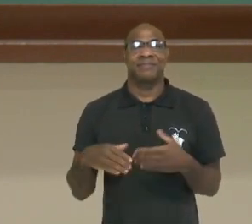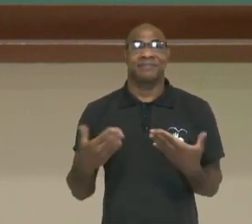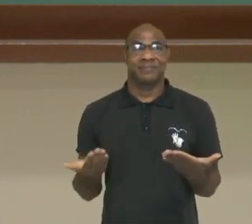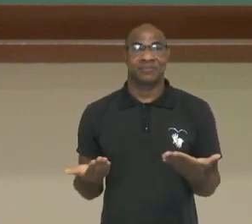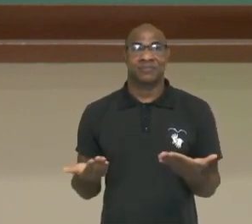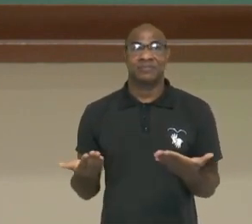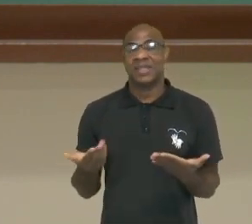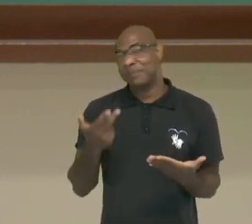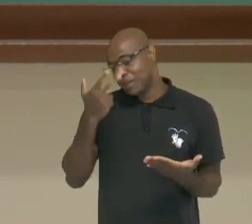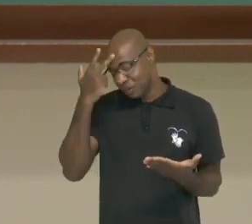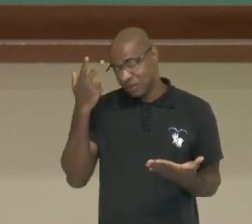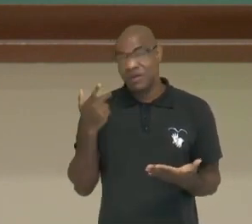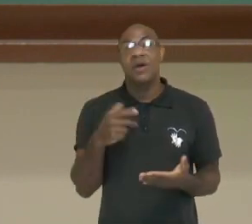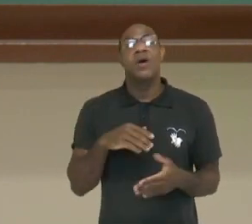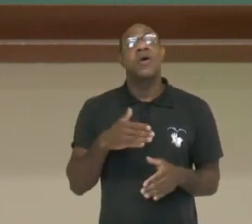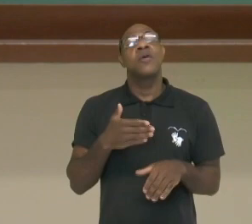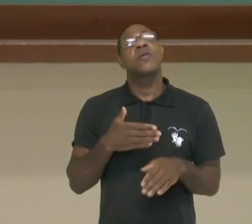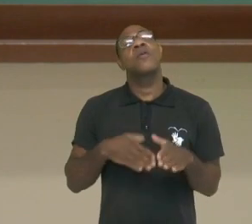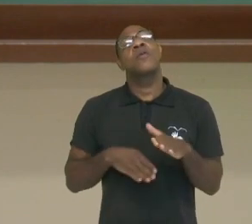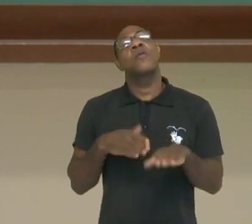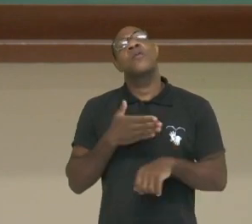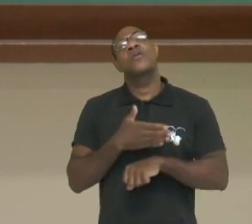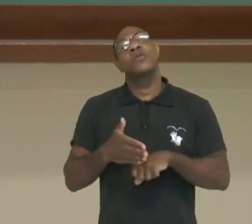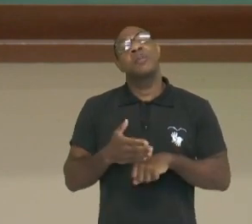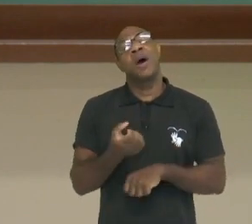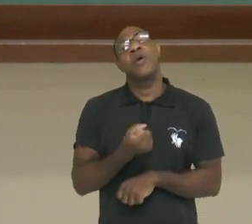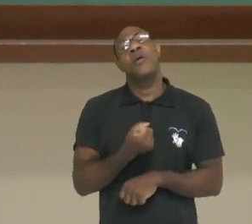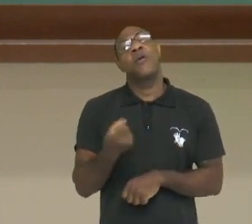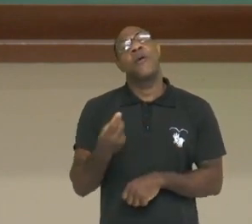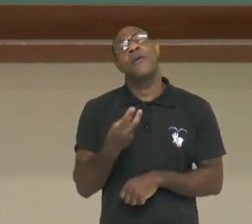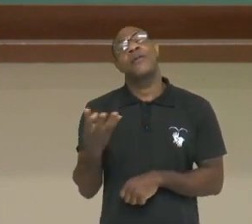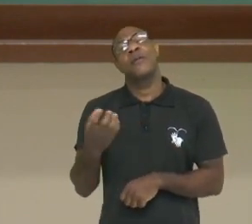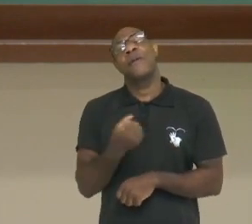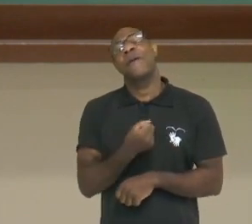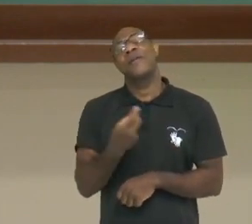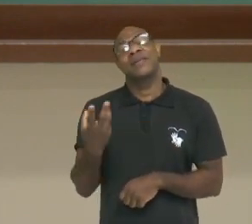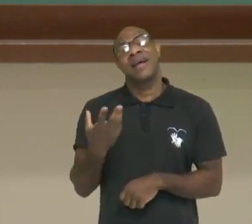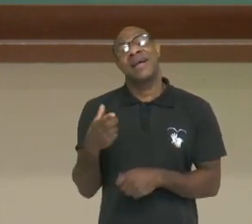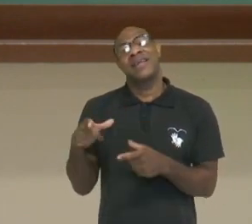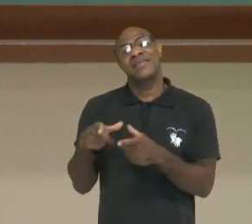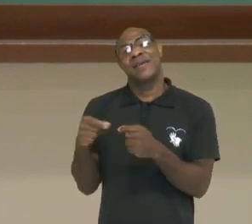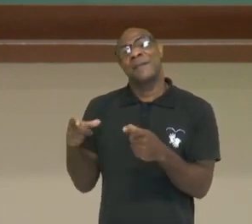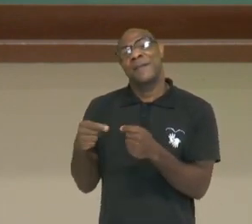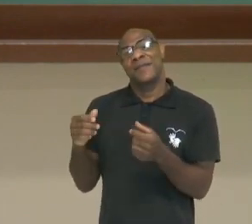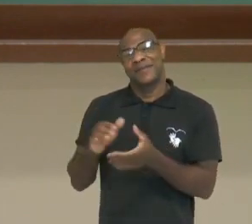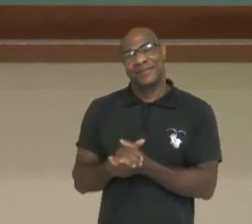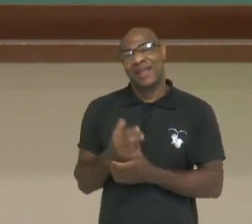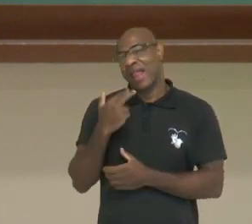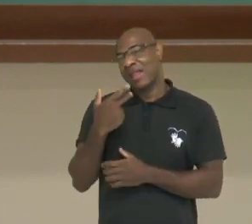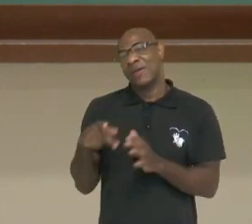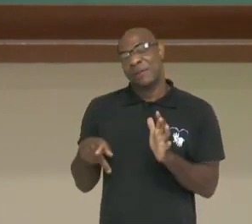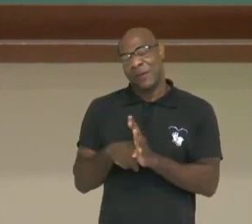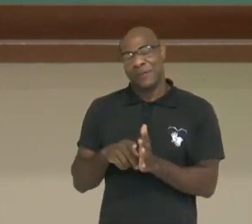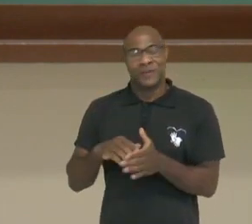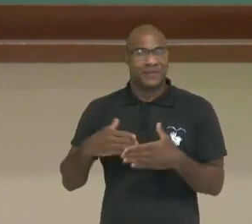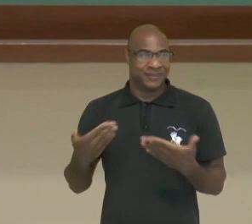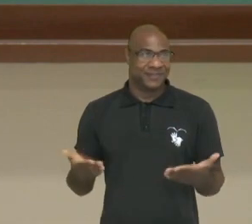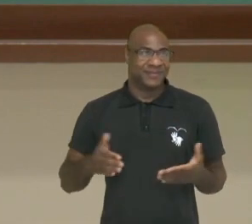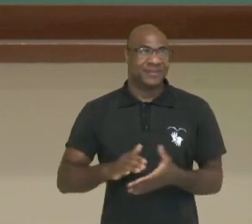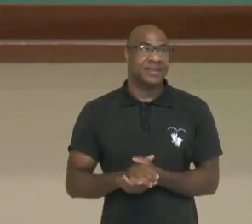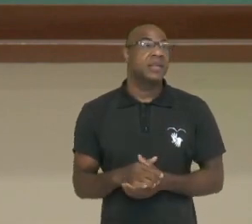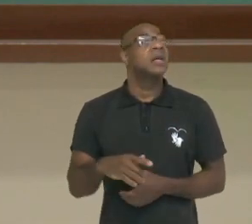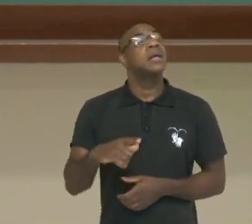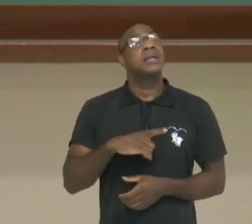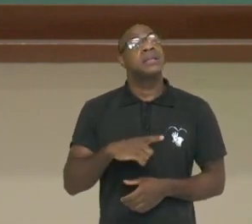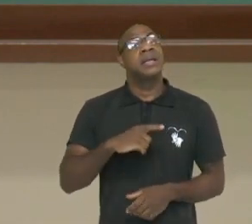Então, veja que bacana, né? Além de sabermos mais sobre uma modalidade, uma luta, né, que tem